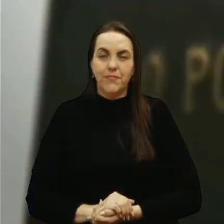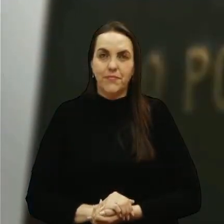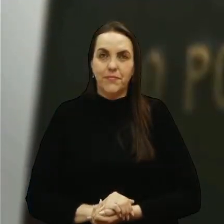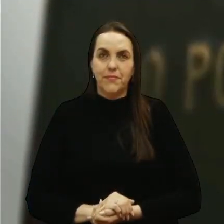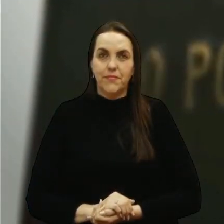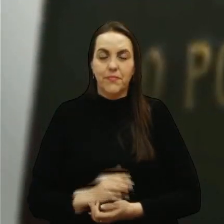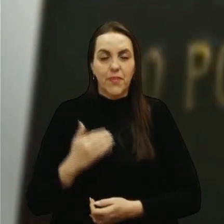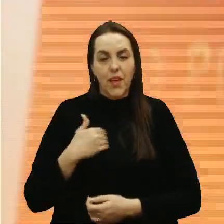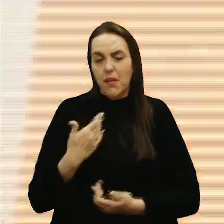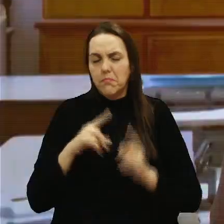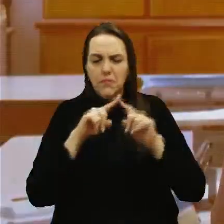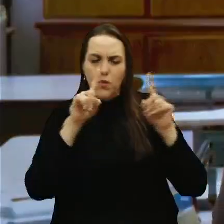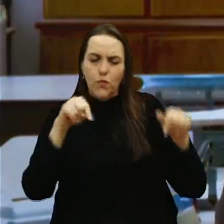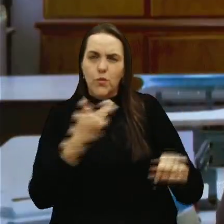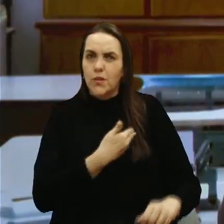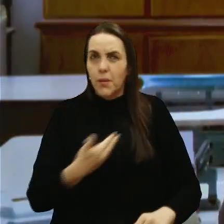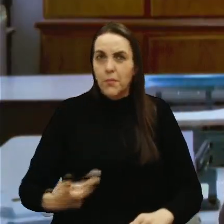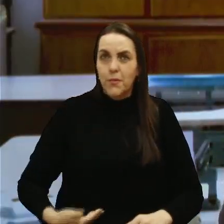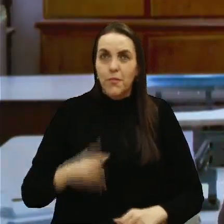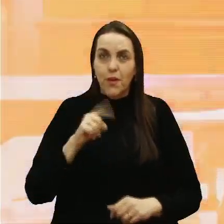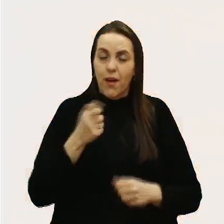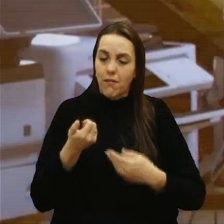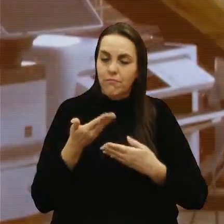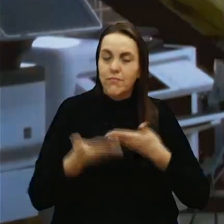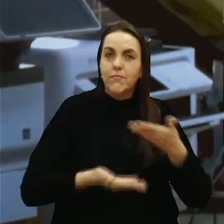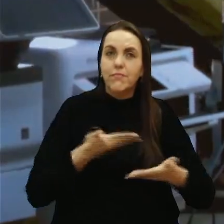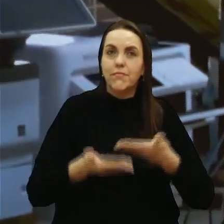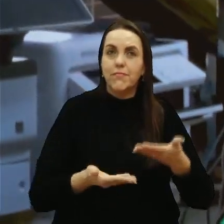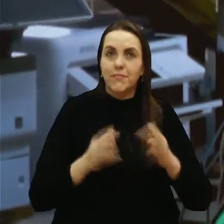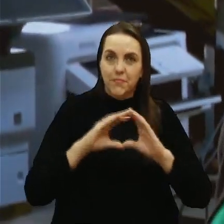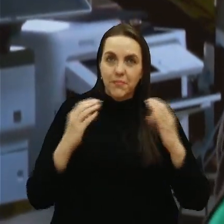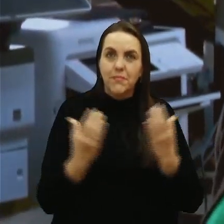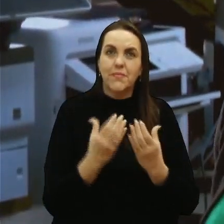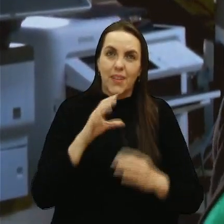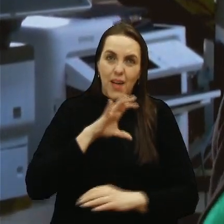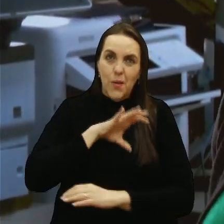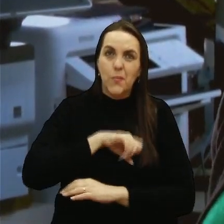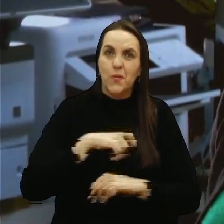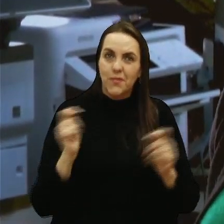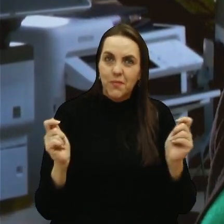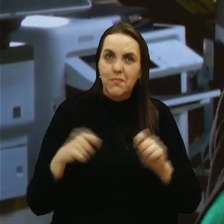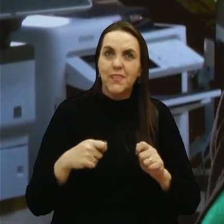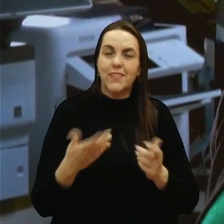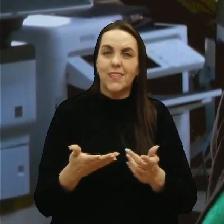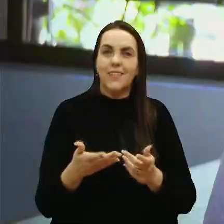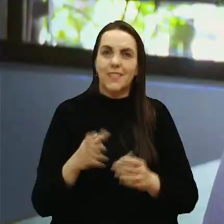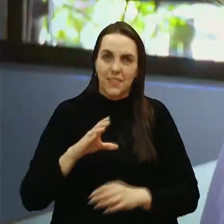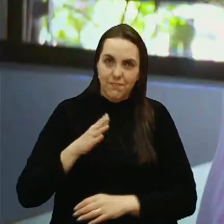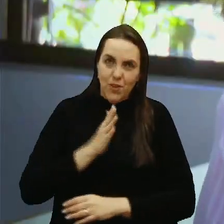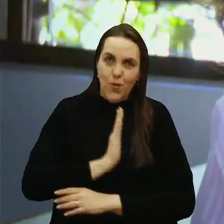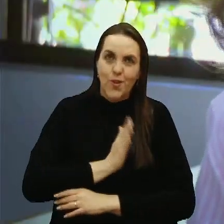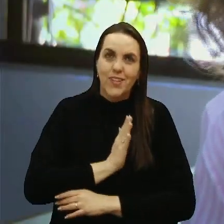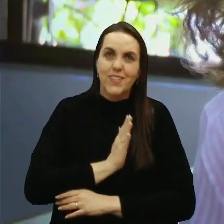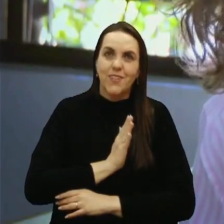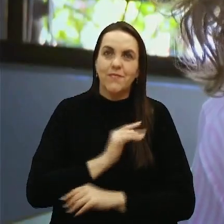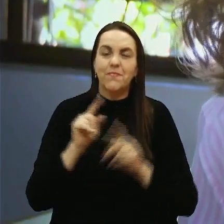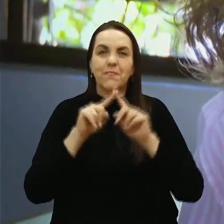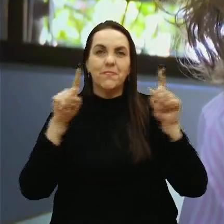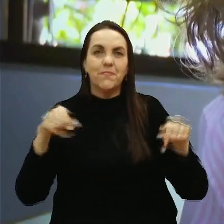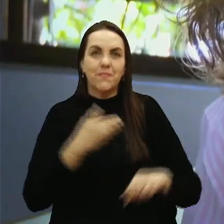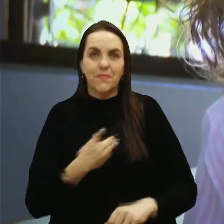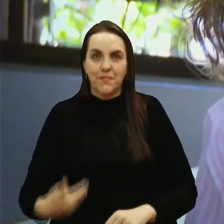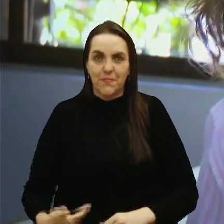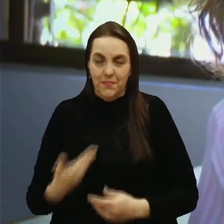Ser servidor público é servir a comunidade com amor, competência e coração. Ser servidora pública da